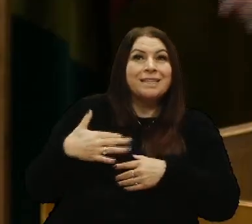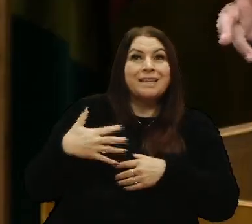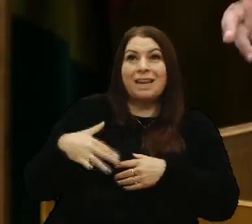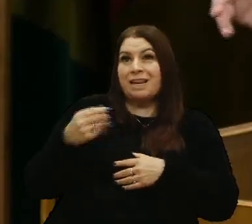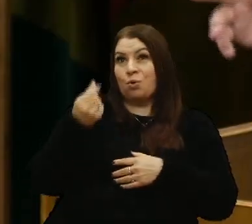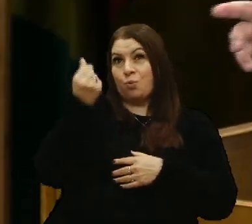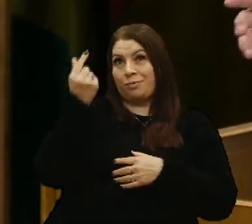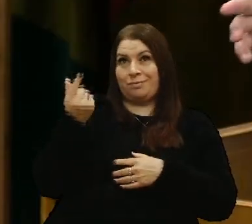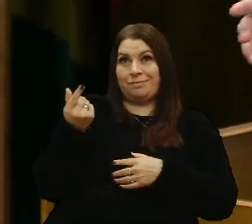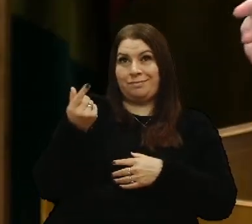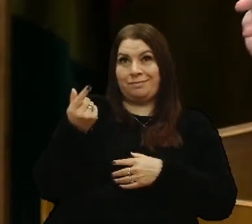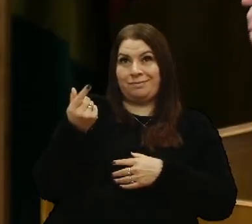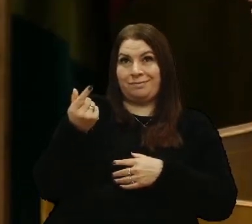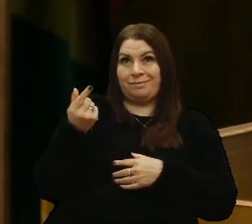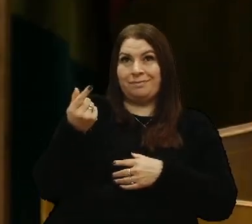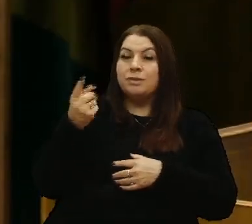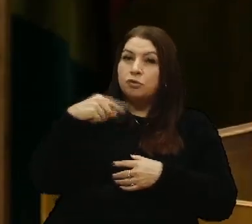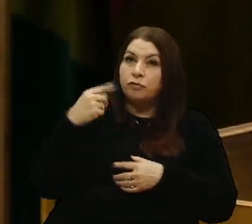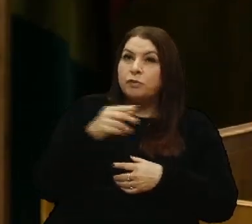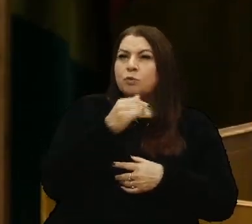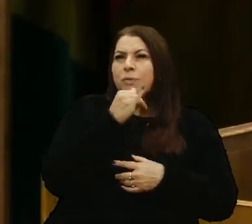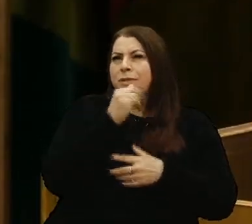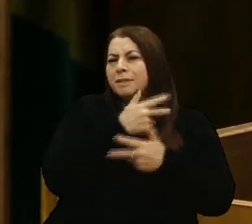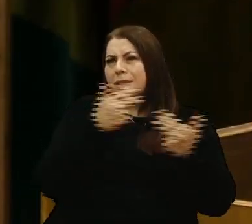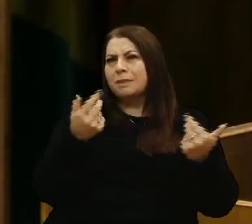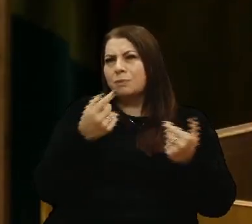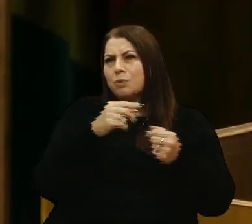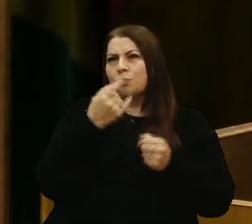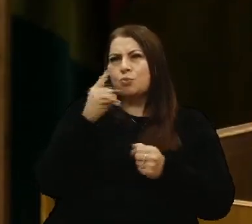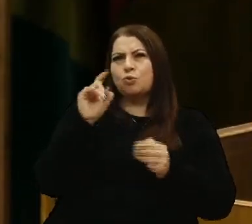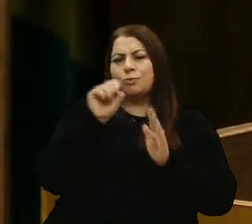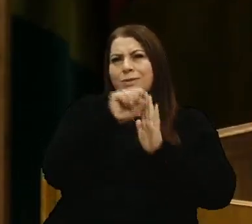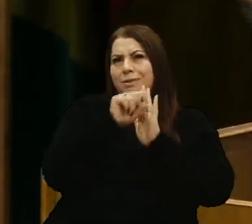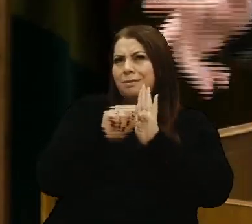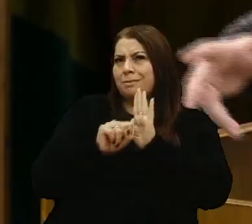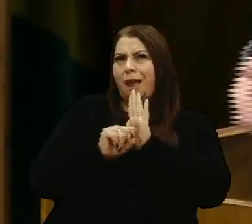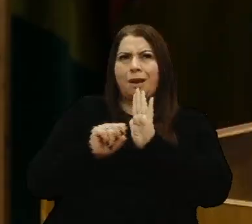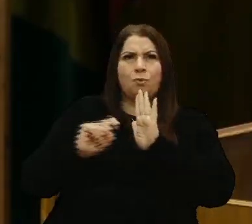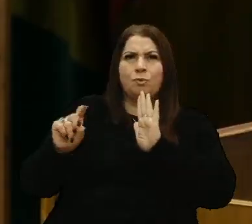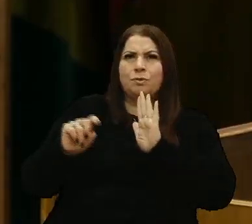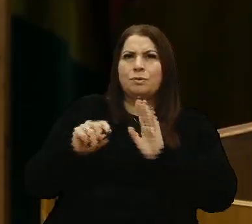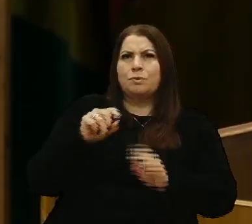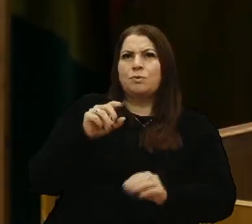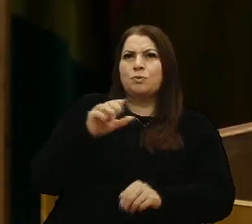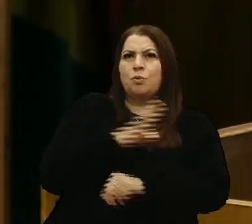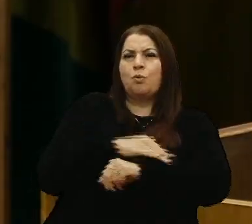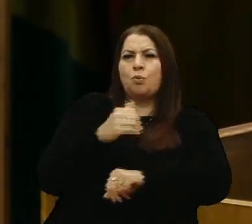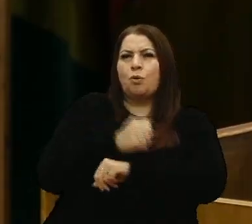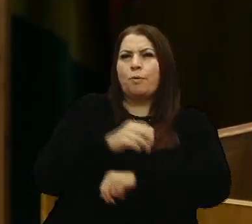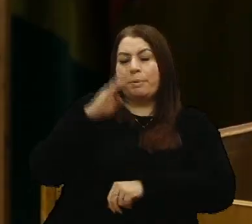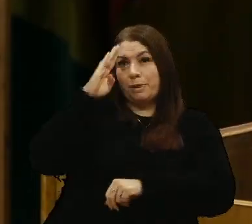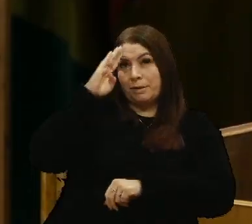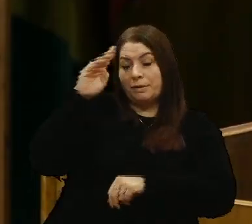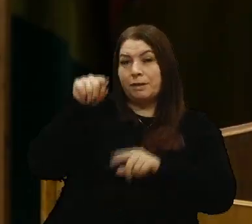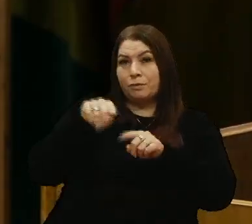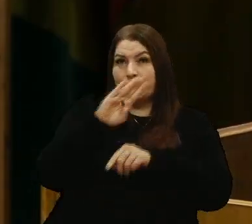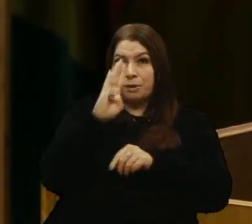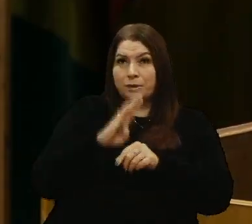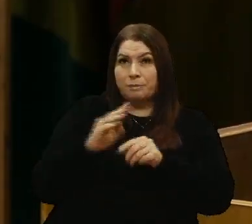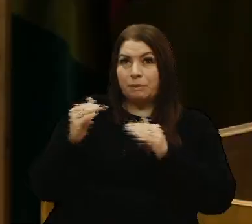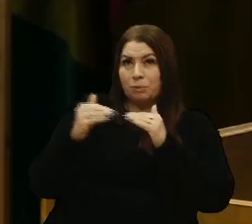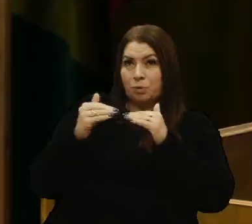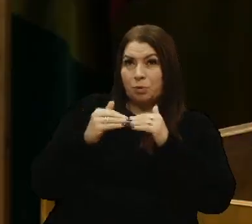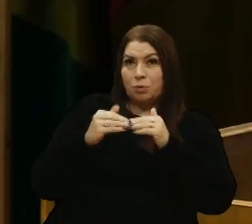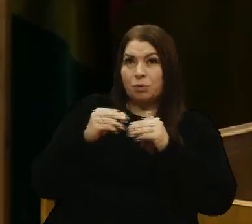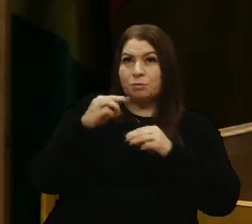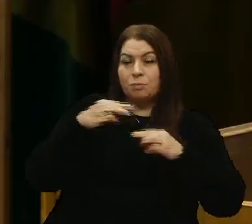tivemos diversos exemplos aqui. Nos últimos séculos, podemos tratar do golpe militar do Brasil, mas podemos tratar também de um acordo feito